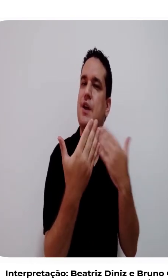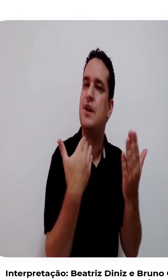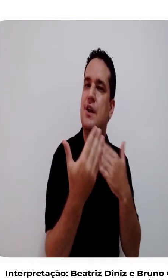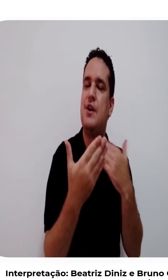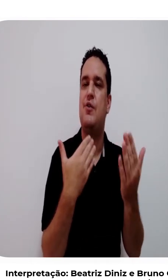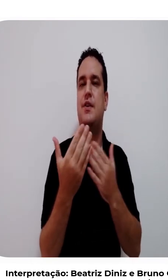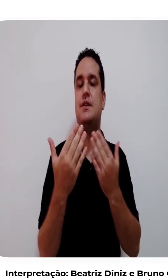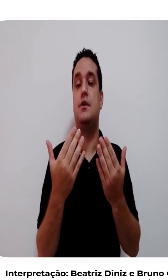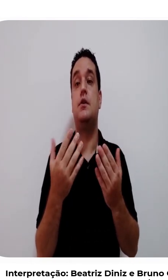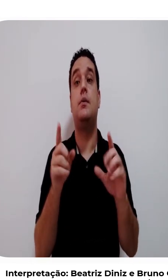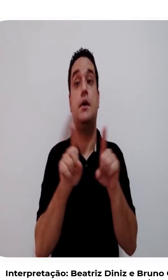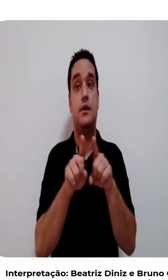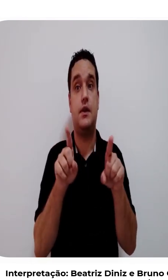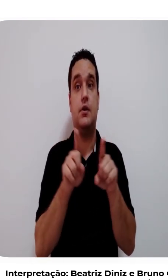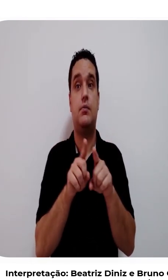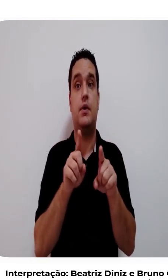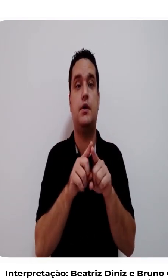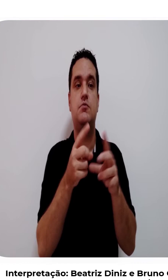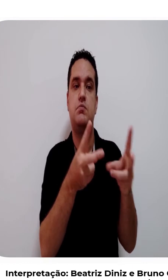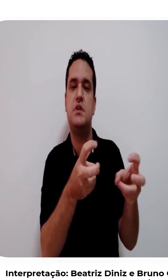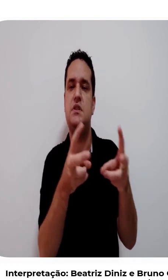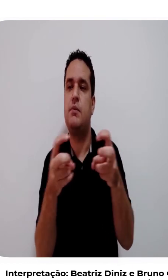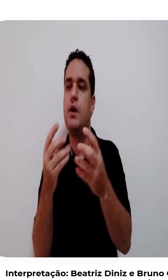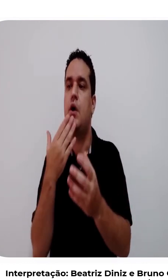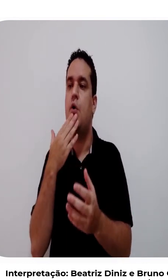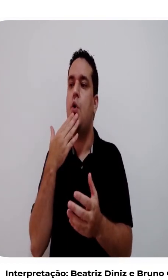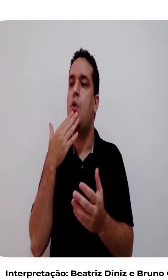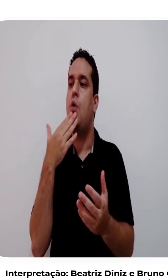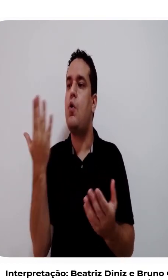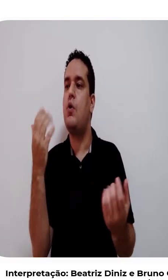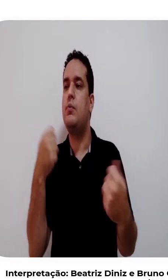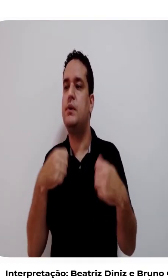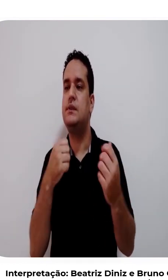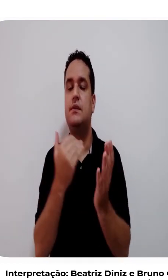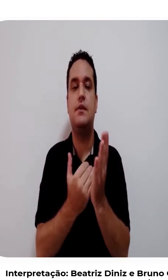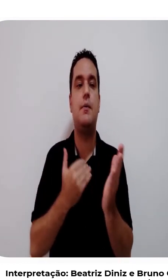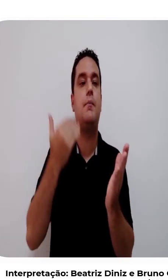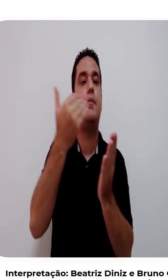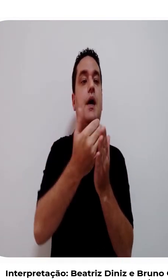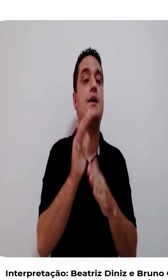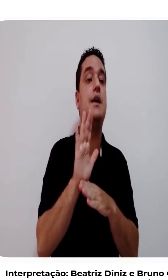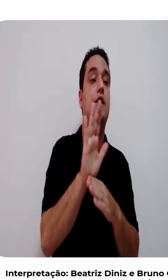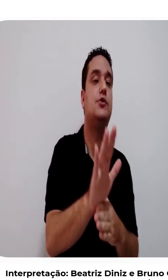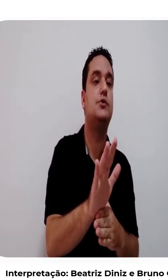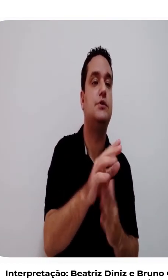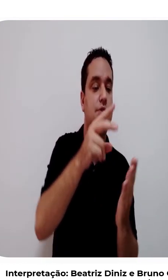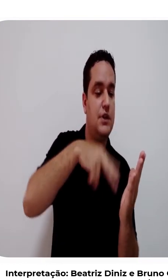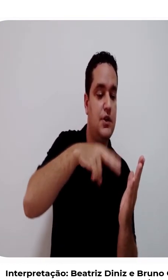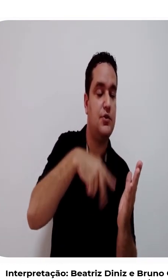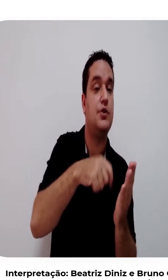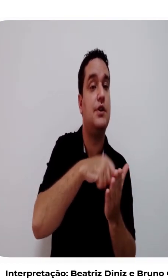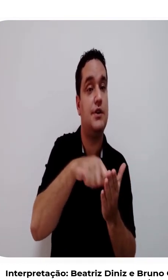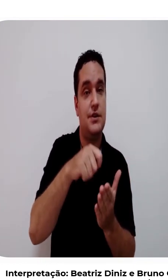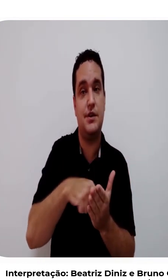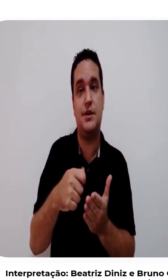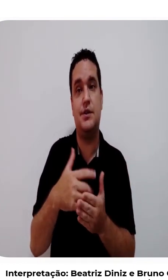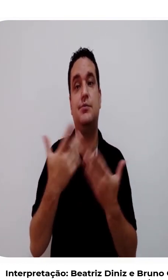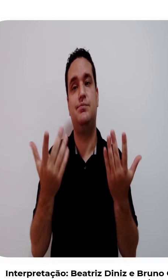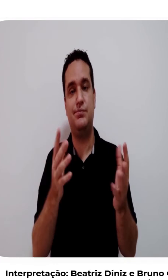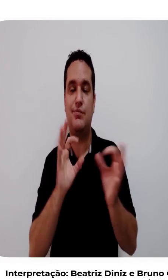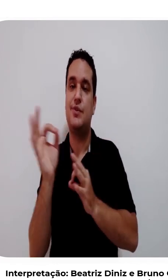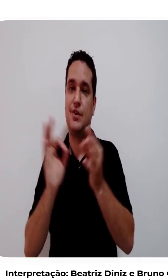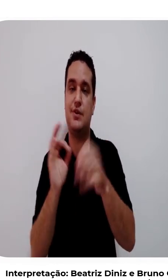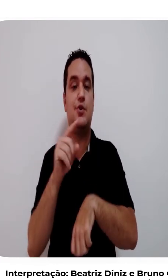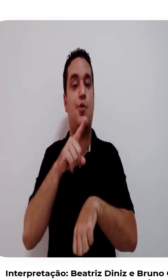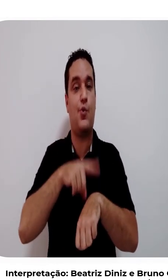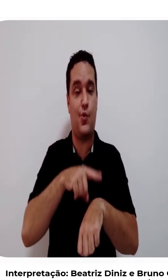mais precisando de ajuda mesmo com relação à leitura, à escrita. Então, a gente tem essa disponibilidade de horário para estar agendando